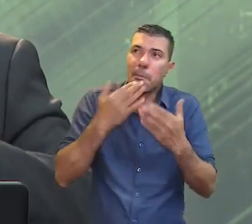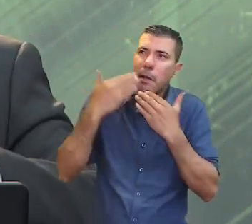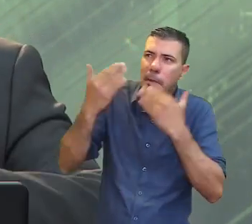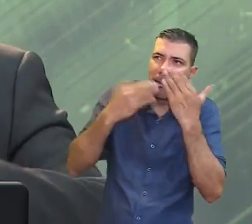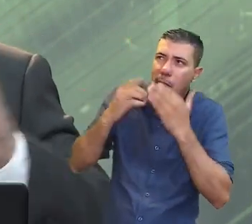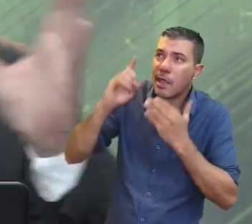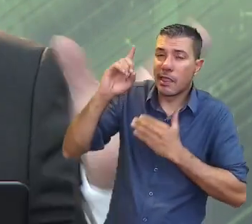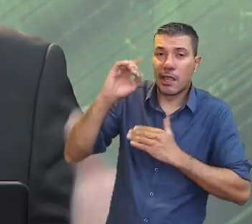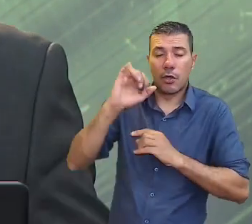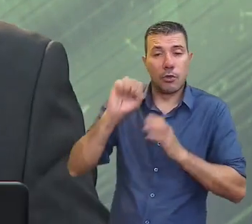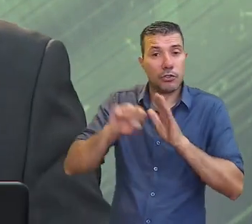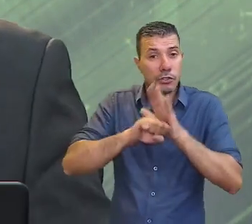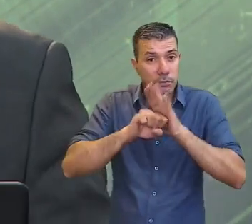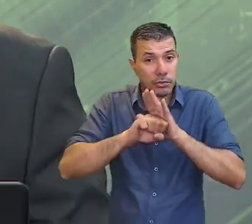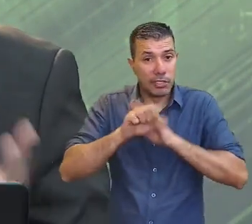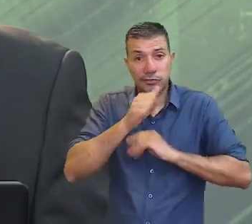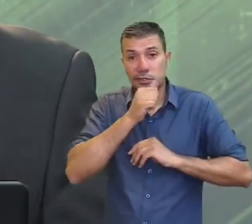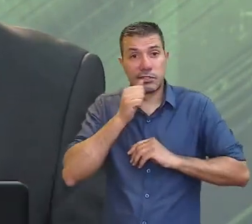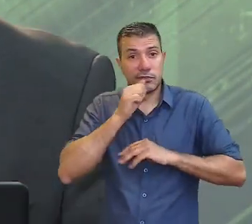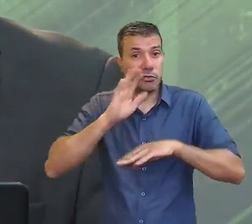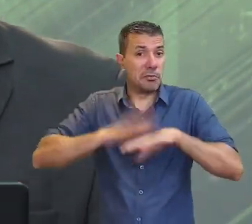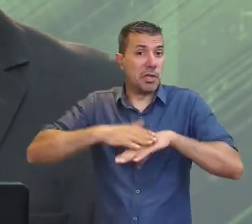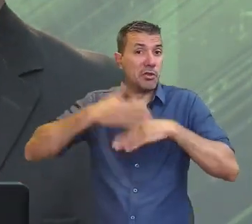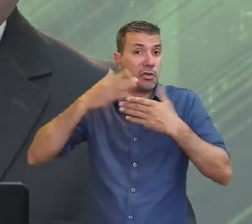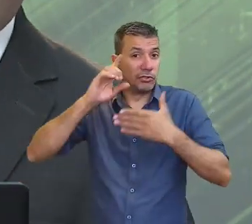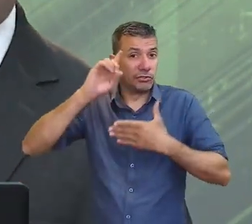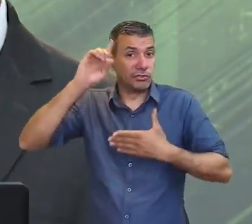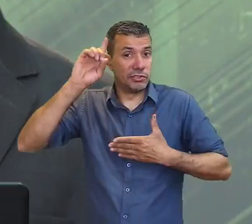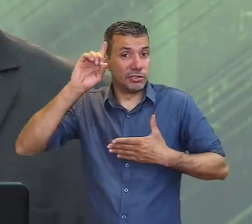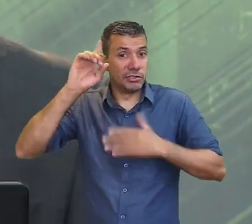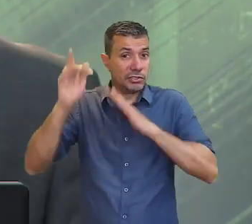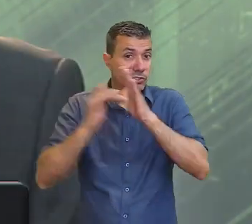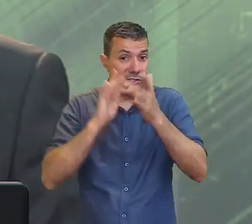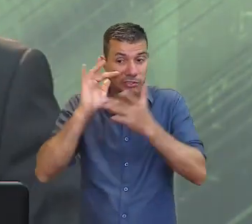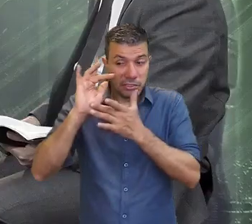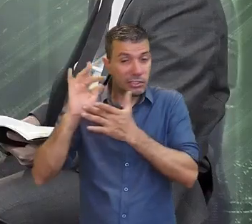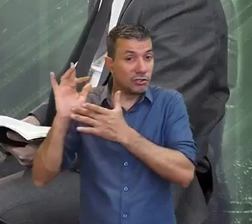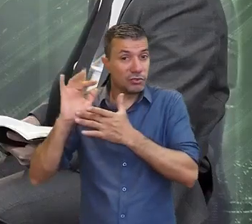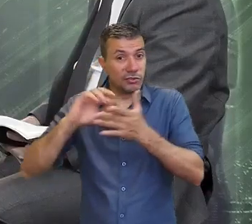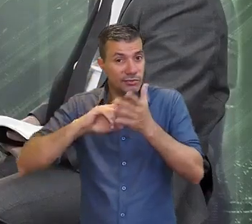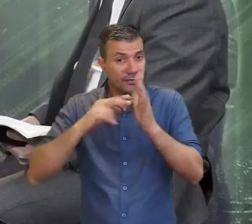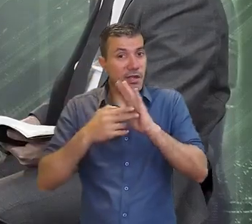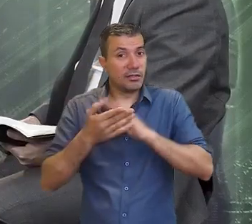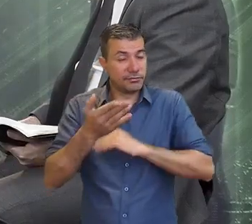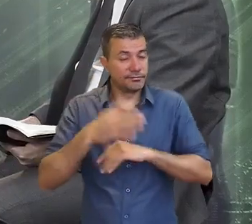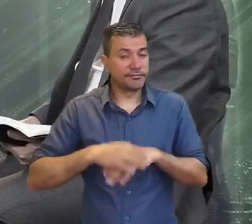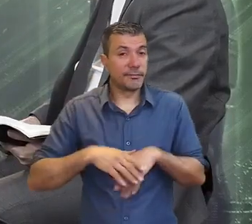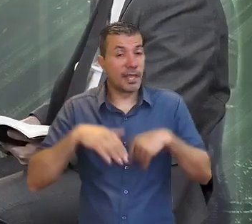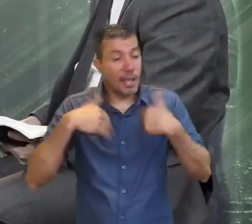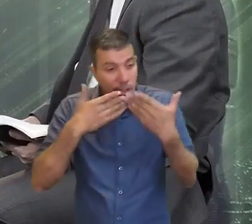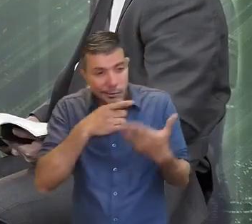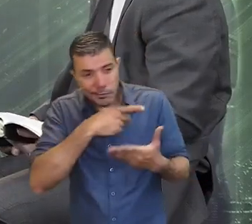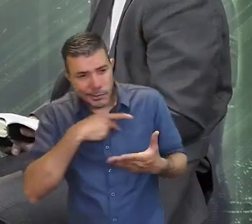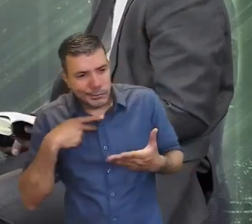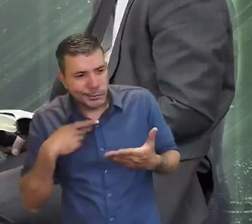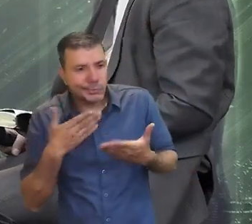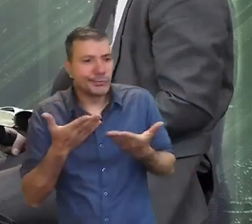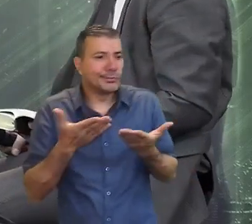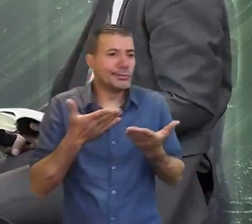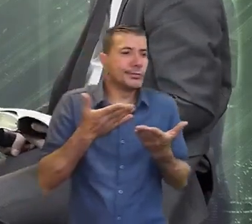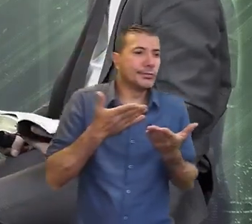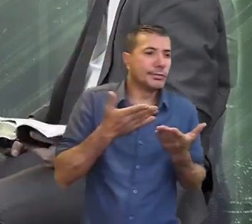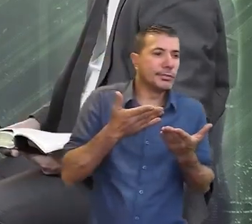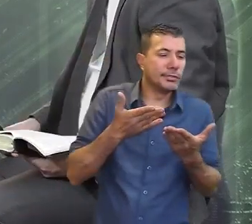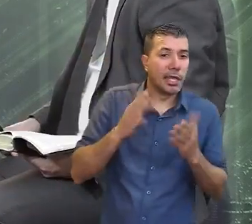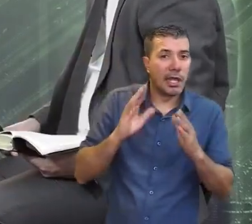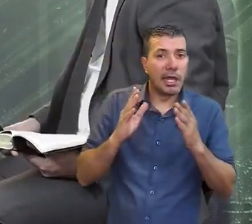ele simbolizando o grande sacrifício, o maior de todos, que é o sacrifício de Cristo. Mas, pastor Cláudio, antes de realizar o cerimonial do dia